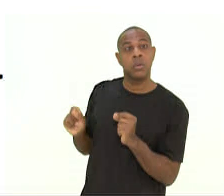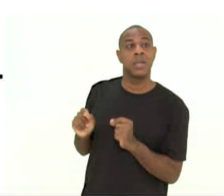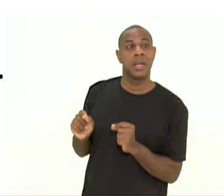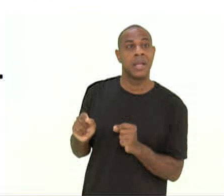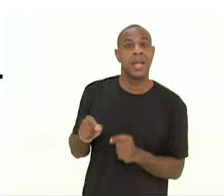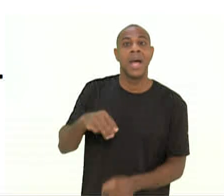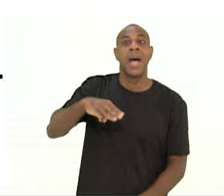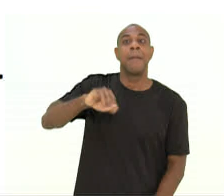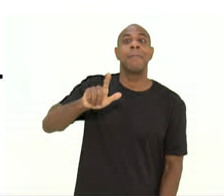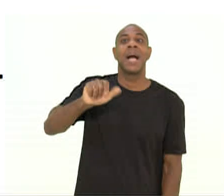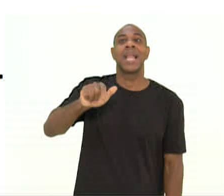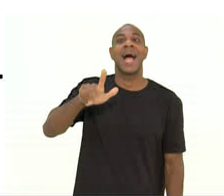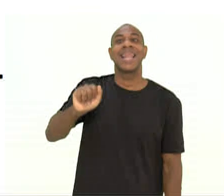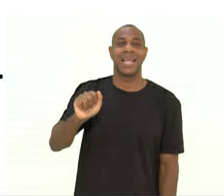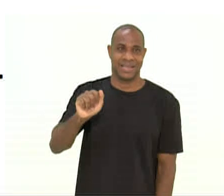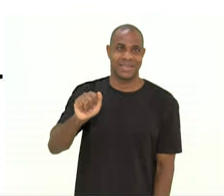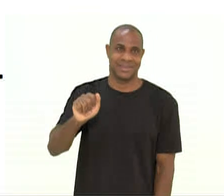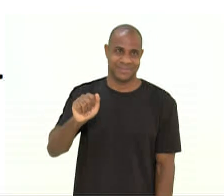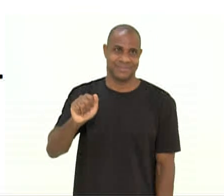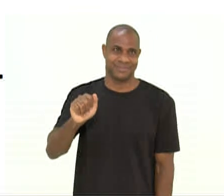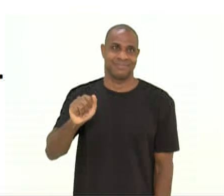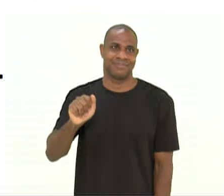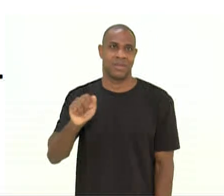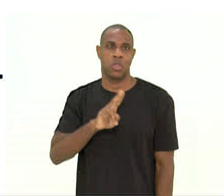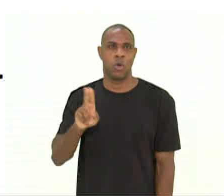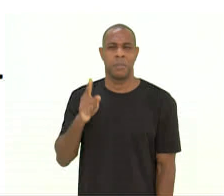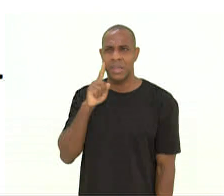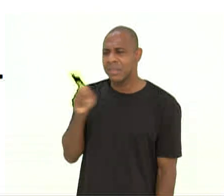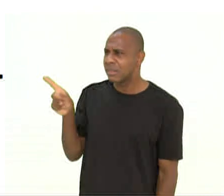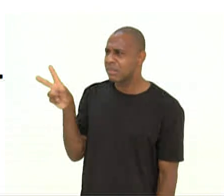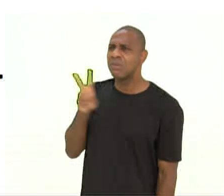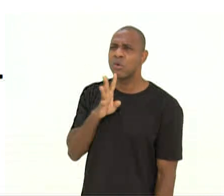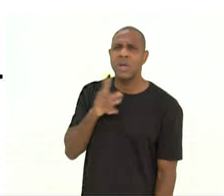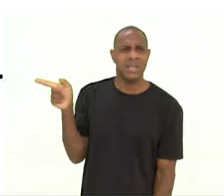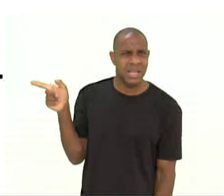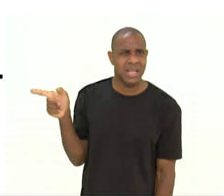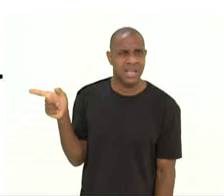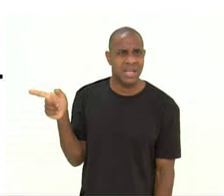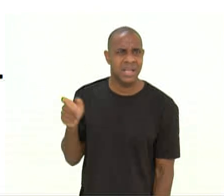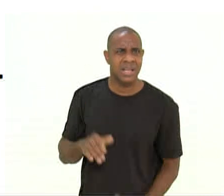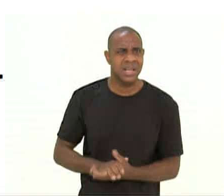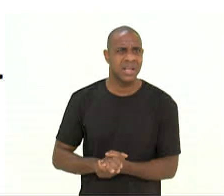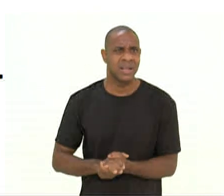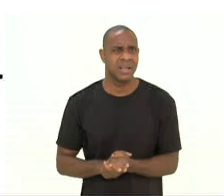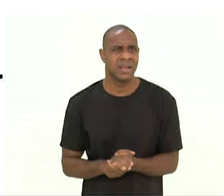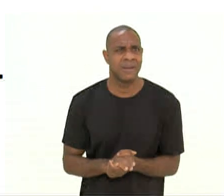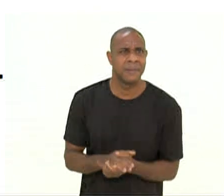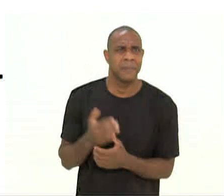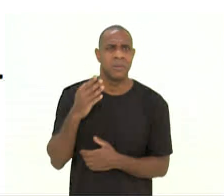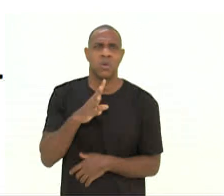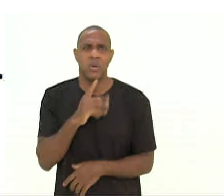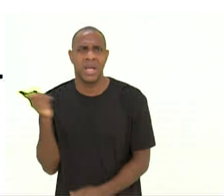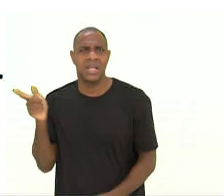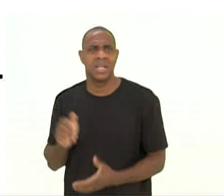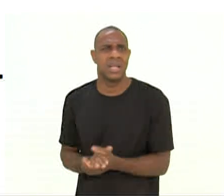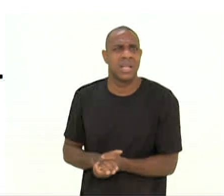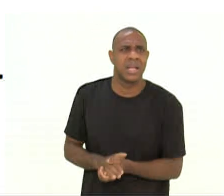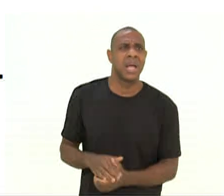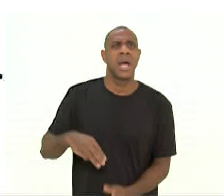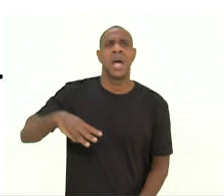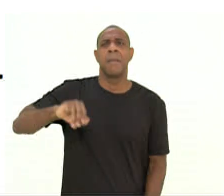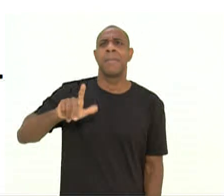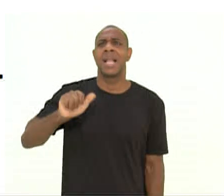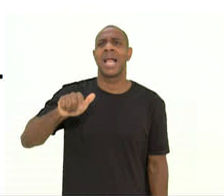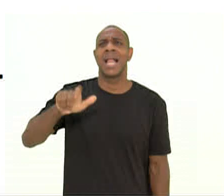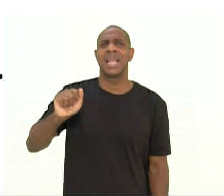é Malala Yousafzai. Já ouviu falar dela, né? Malala Yousafzai, ou